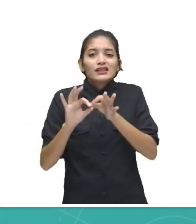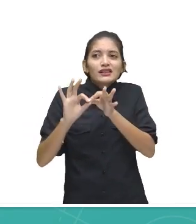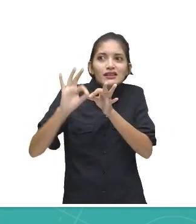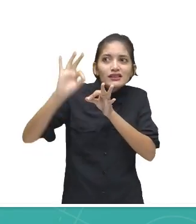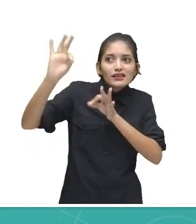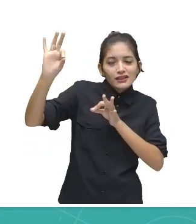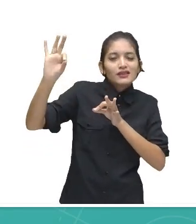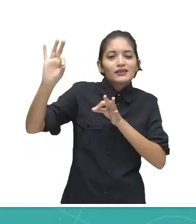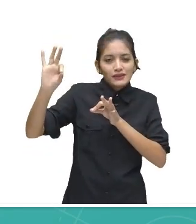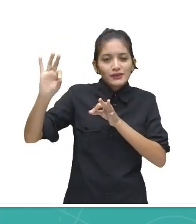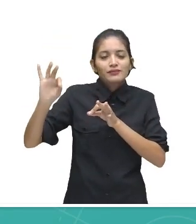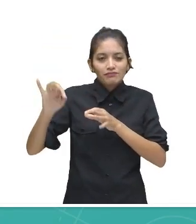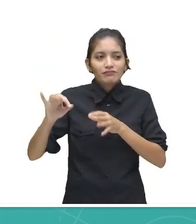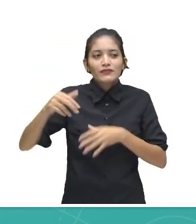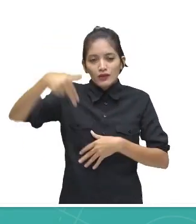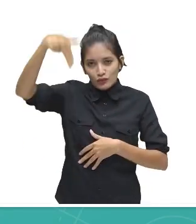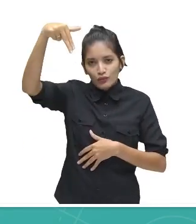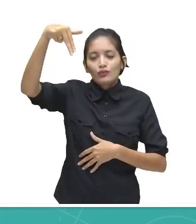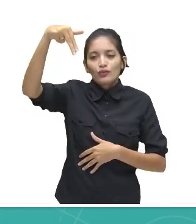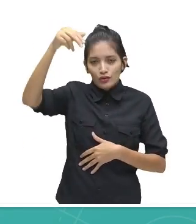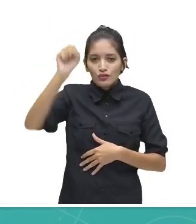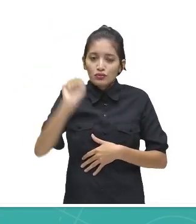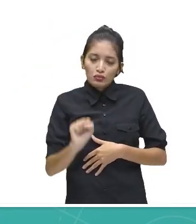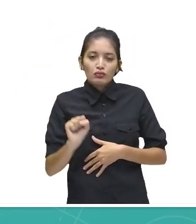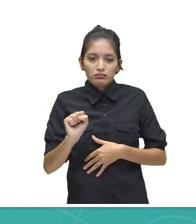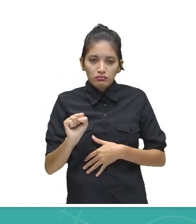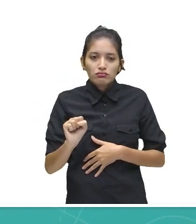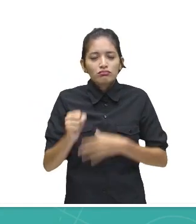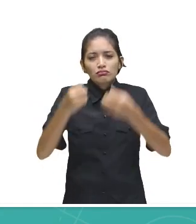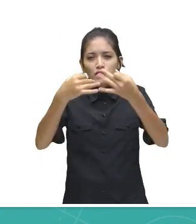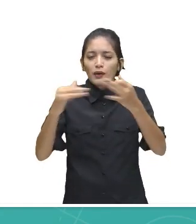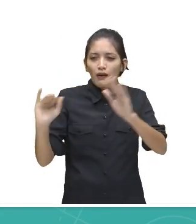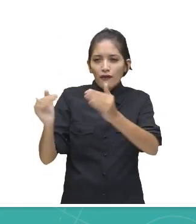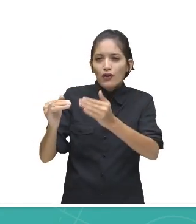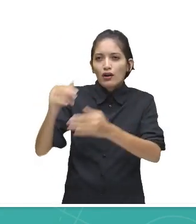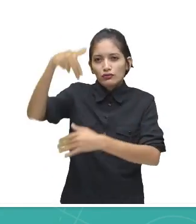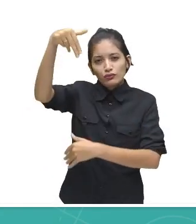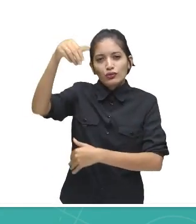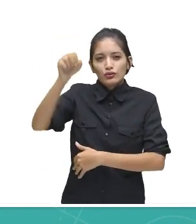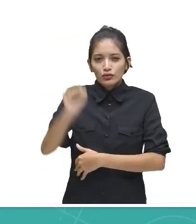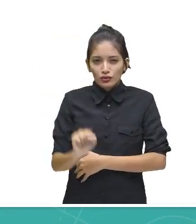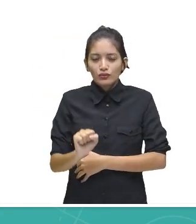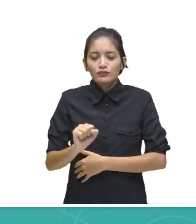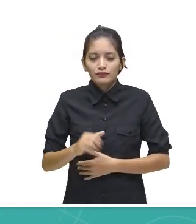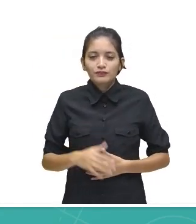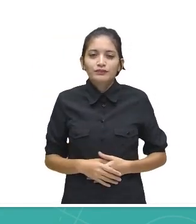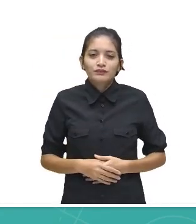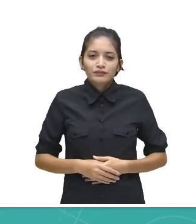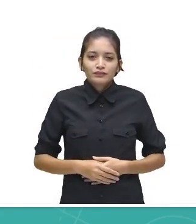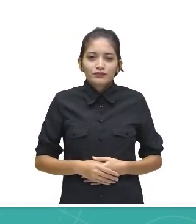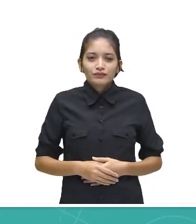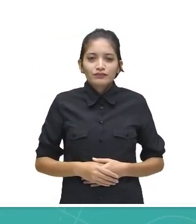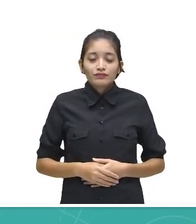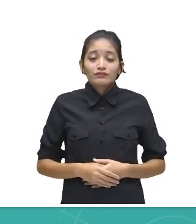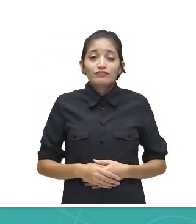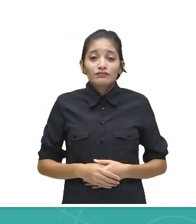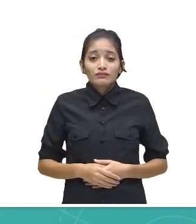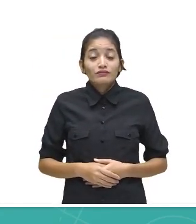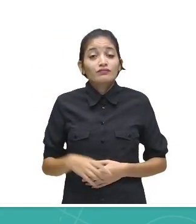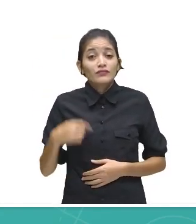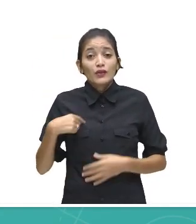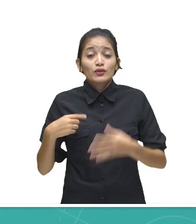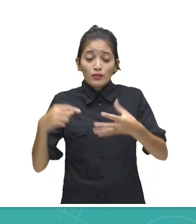gente. Lembrando, essa aula está sendo transmitida, né, do estado do Amazonas, da cidade de Manaus, onde fica mesmo meio, né, bem próximo